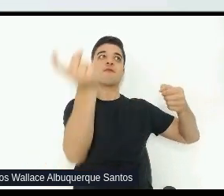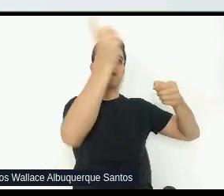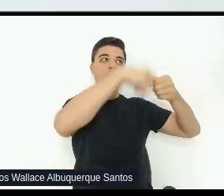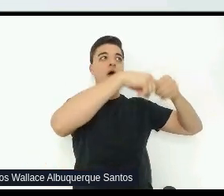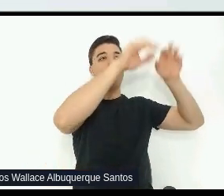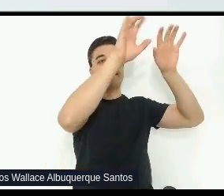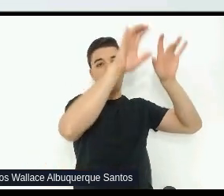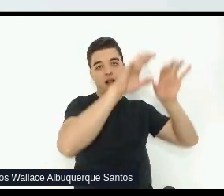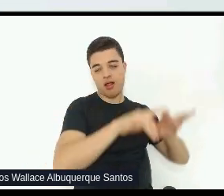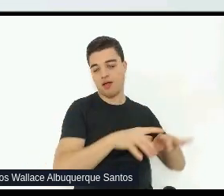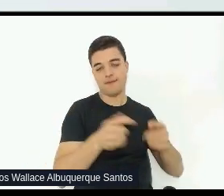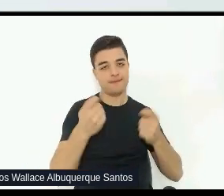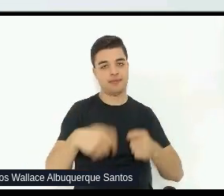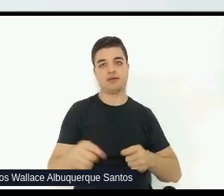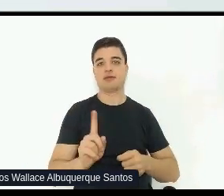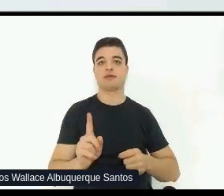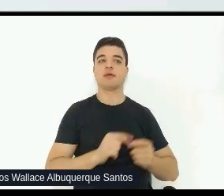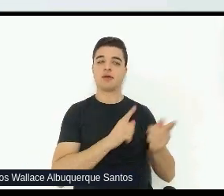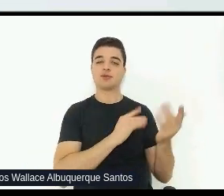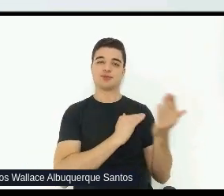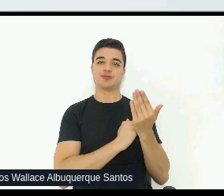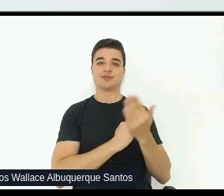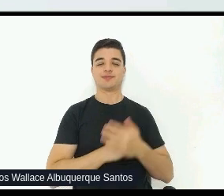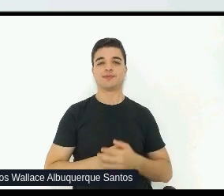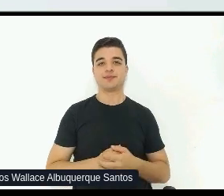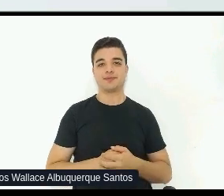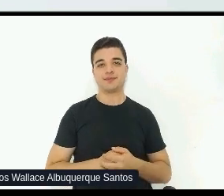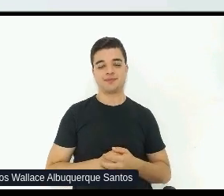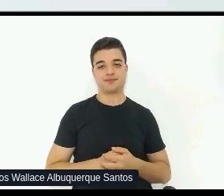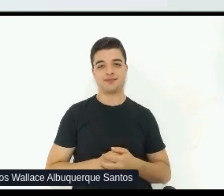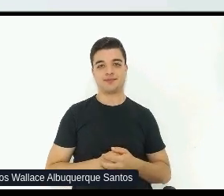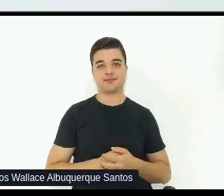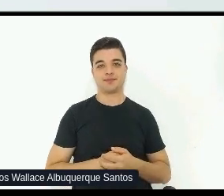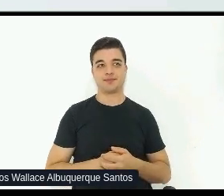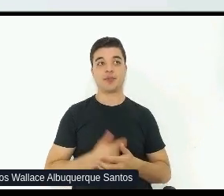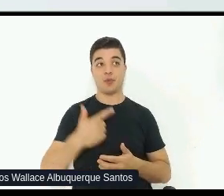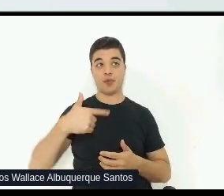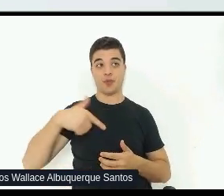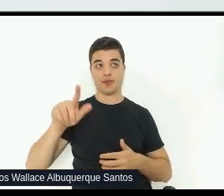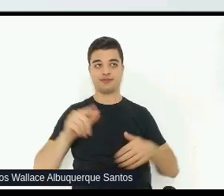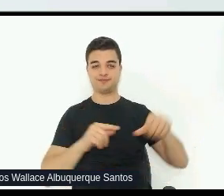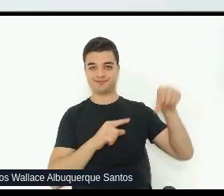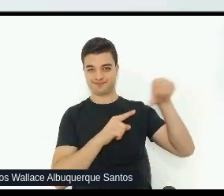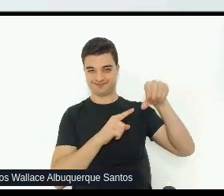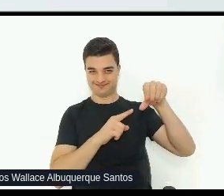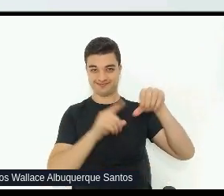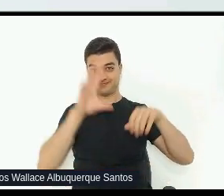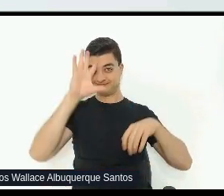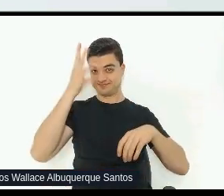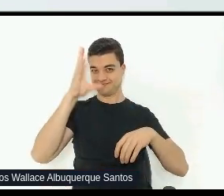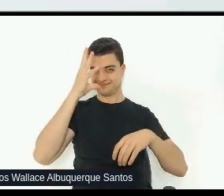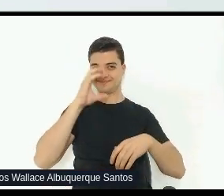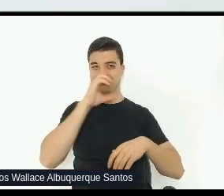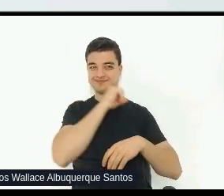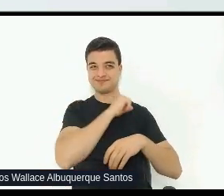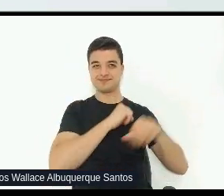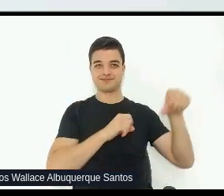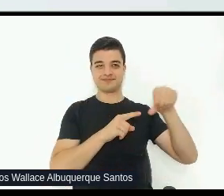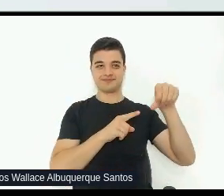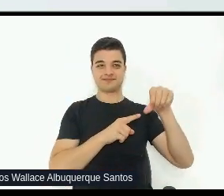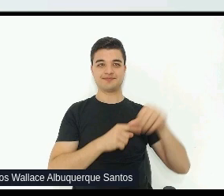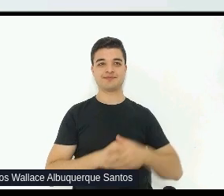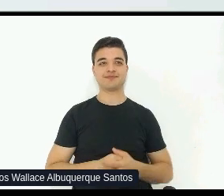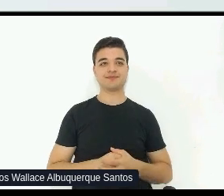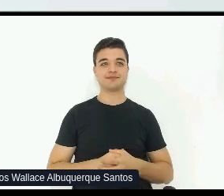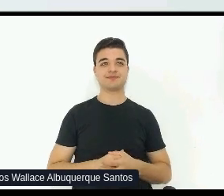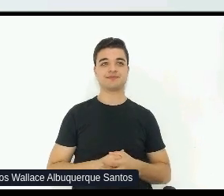Outra coisa que a gente tem, outro próximo critério que a gente tem, a próxima heurística que a gente tem, desculpa, prestei atenção no chat e me perdi um pouquinho.